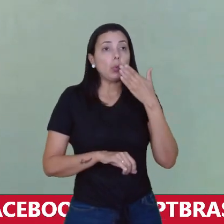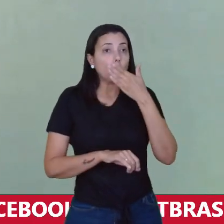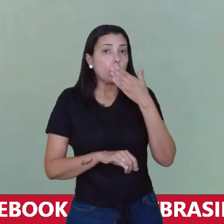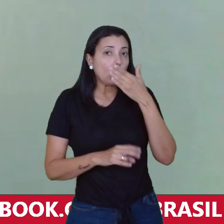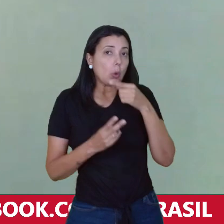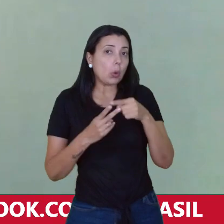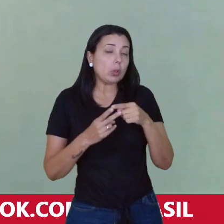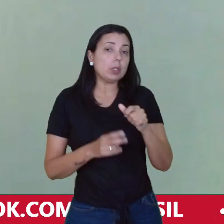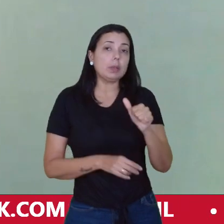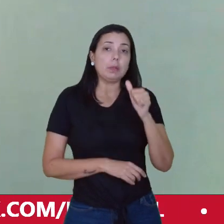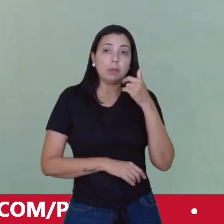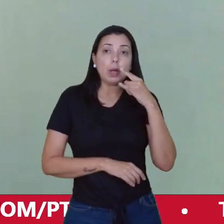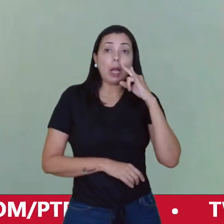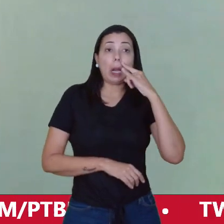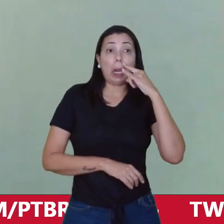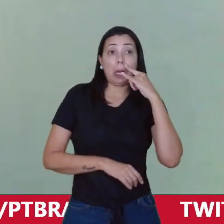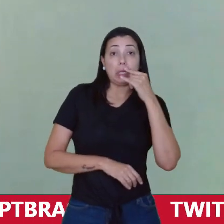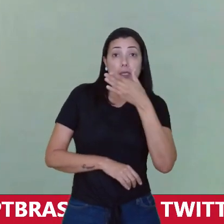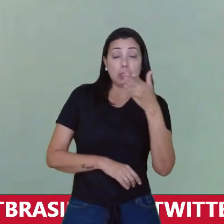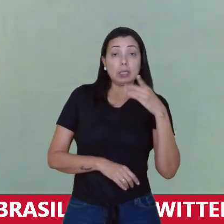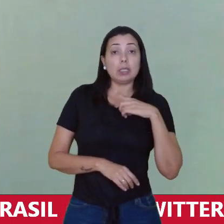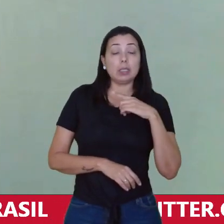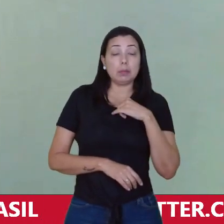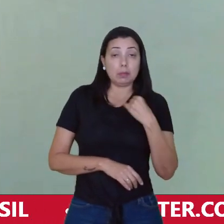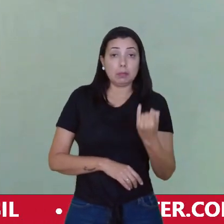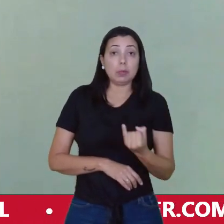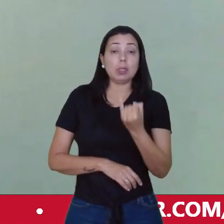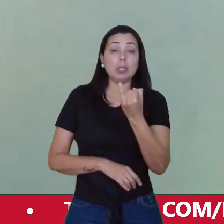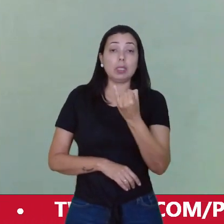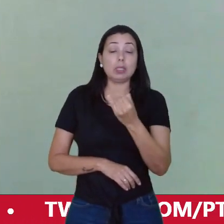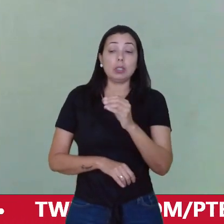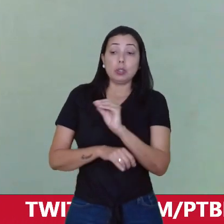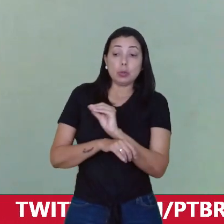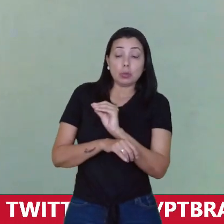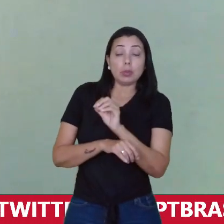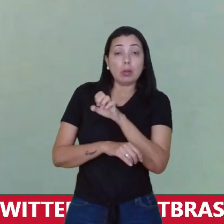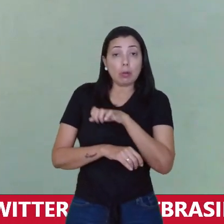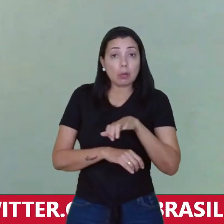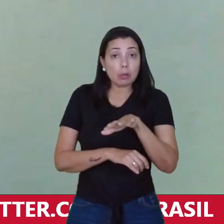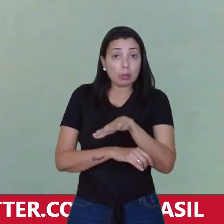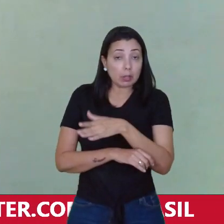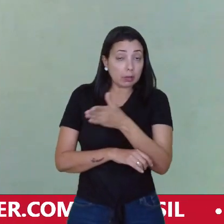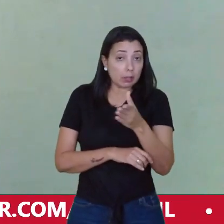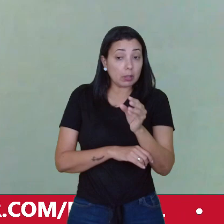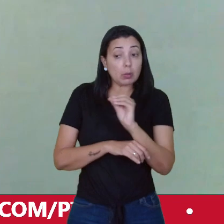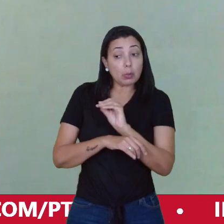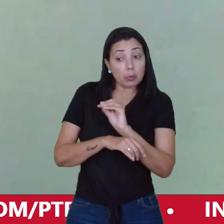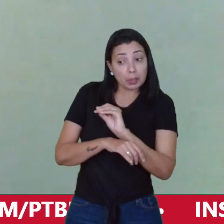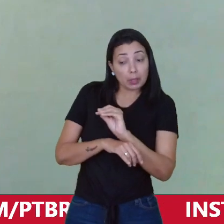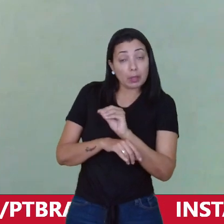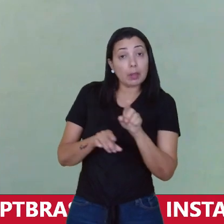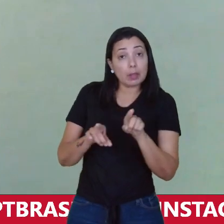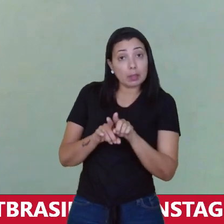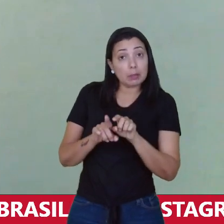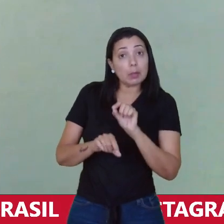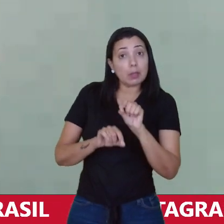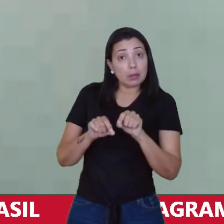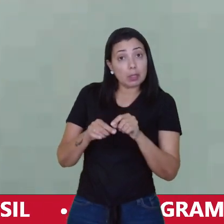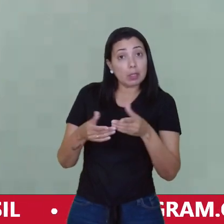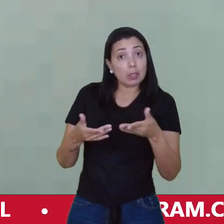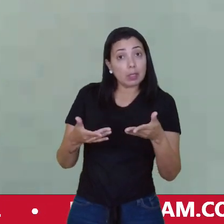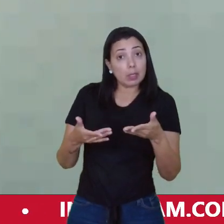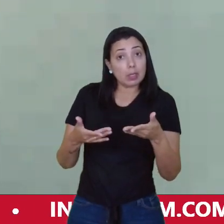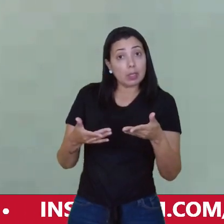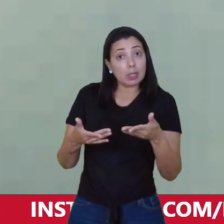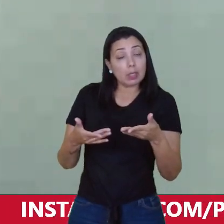uma cachaça, e ele fala muito da importância de preservar o território e preservar o